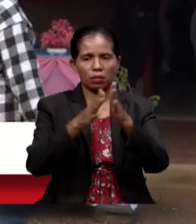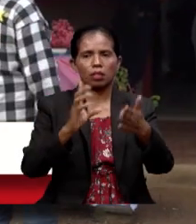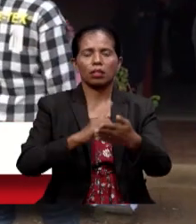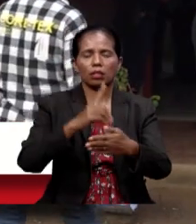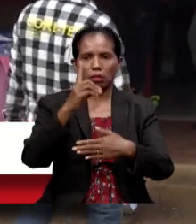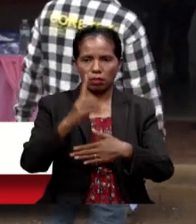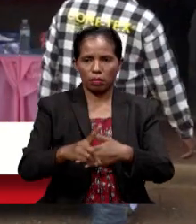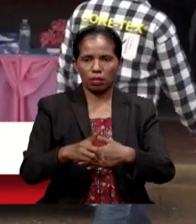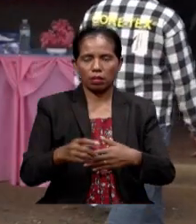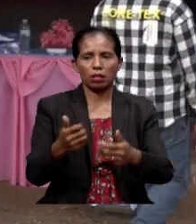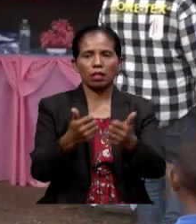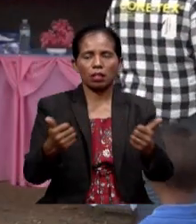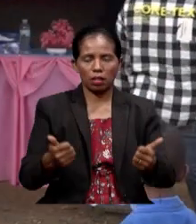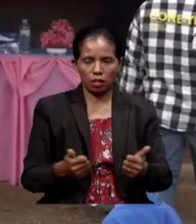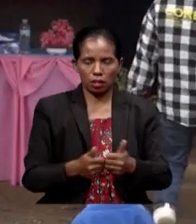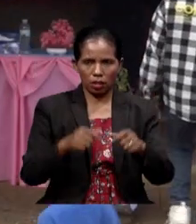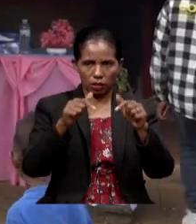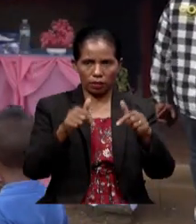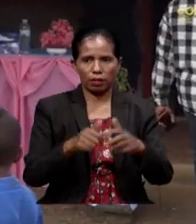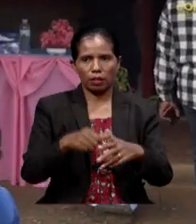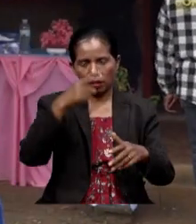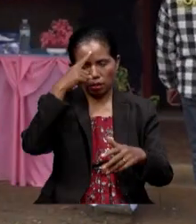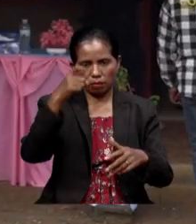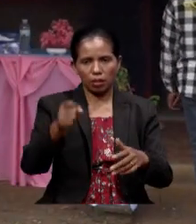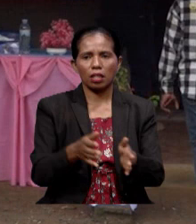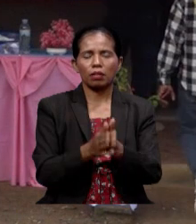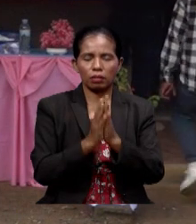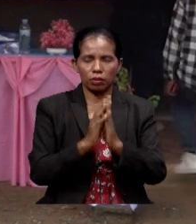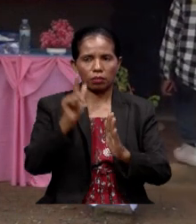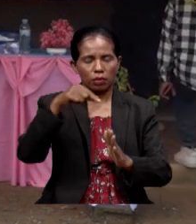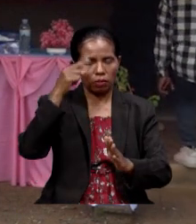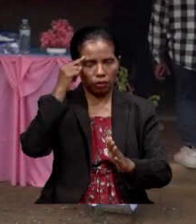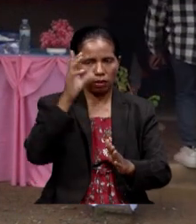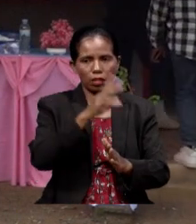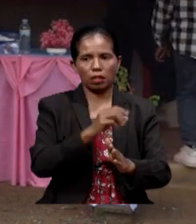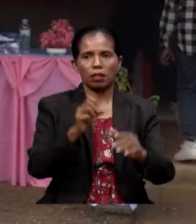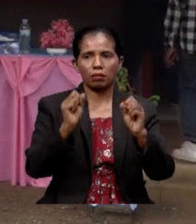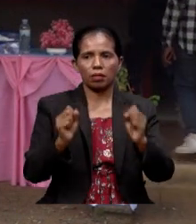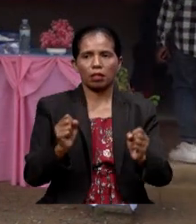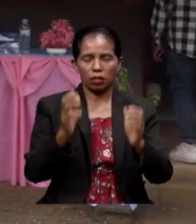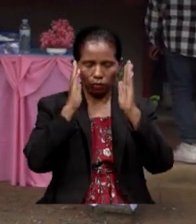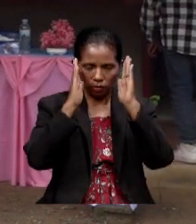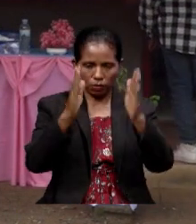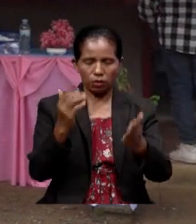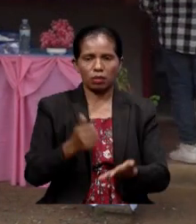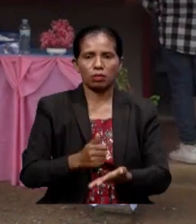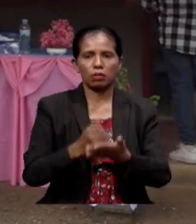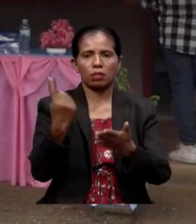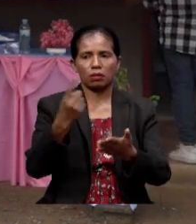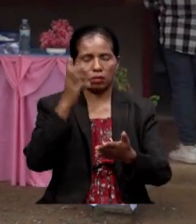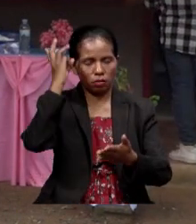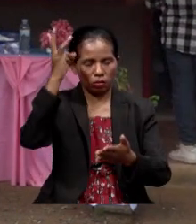livre aldeia Wapui. Também também curso para governo, atunune, beletau consideração na fatin, para